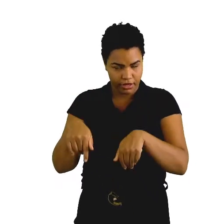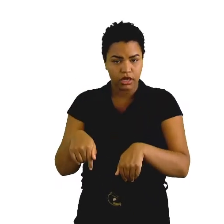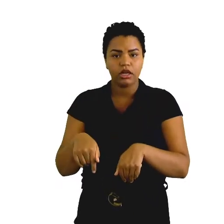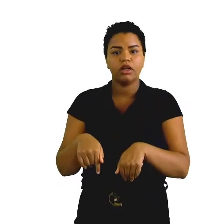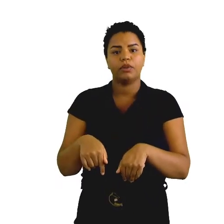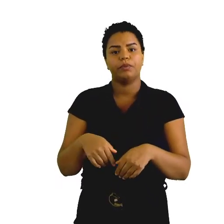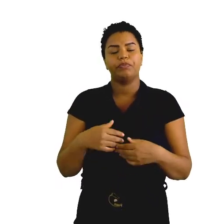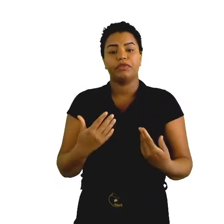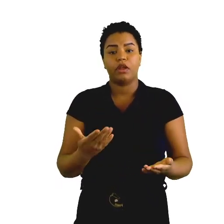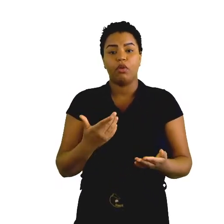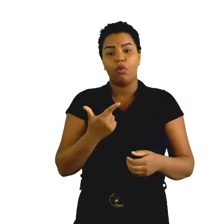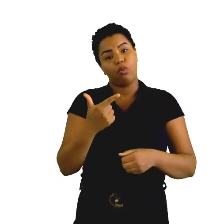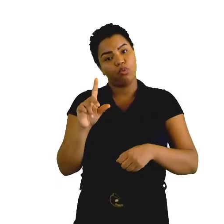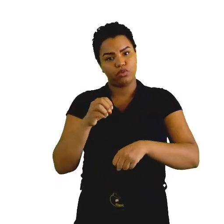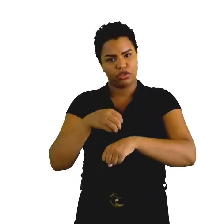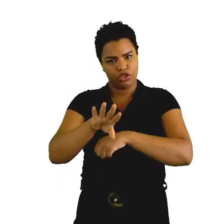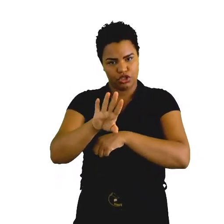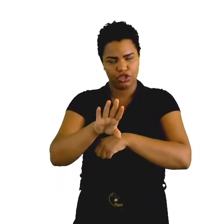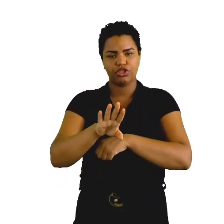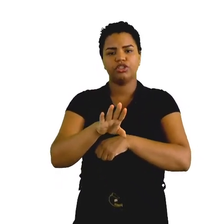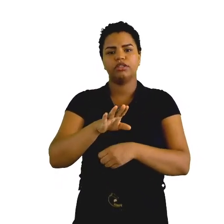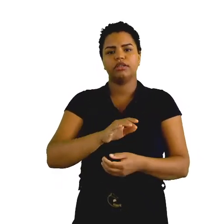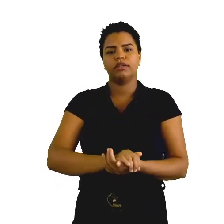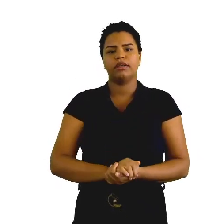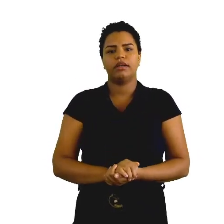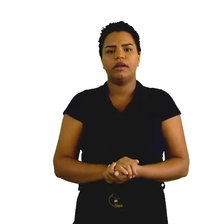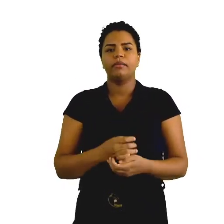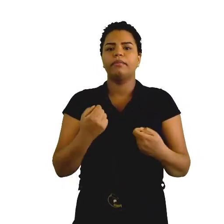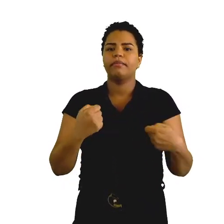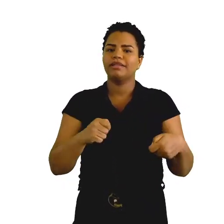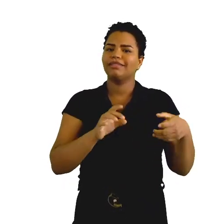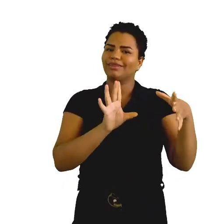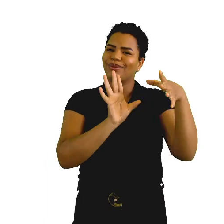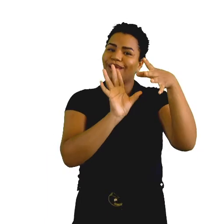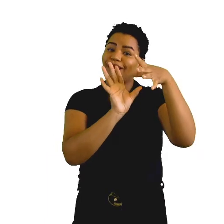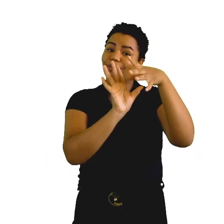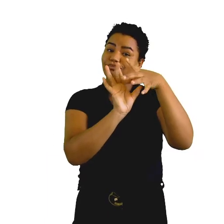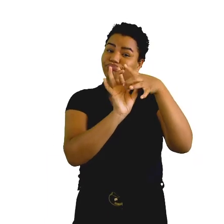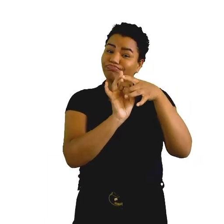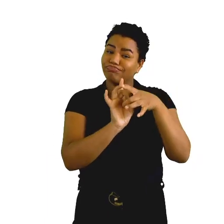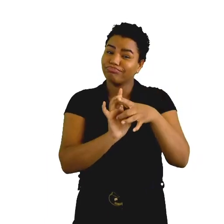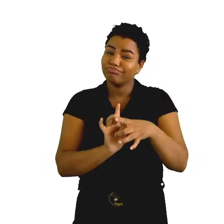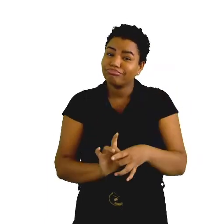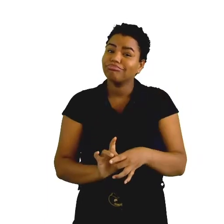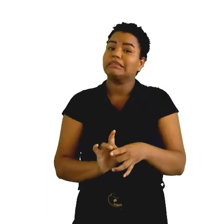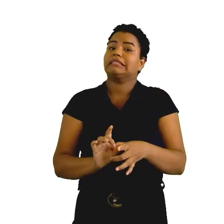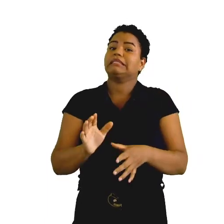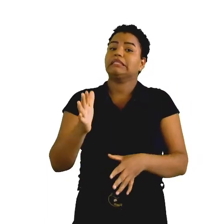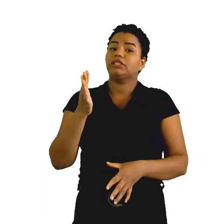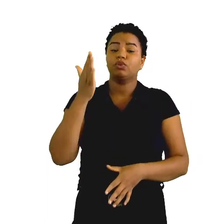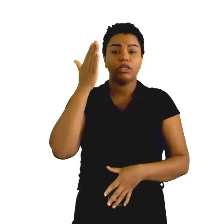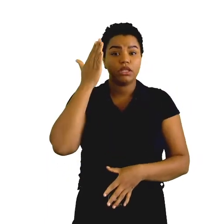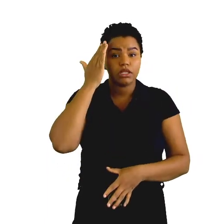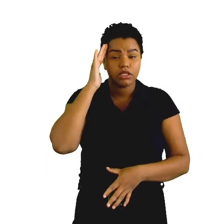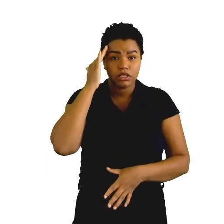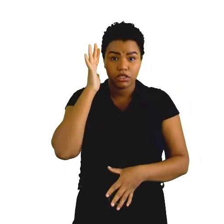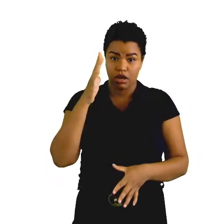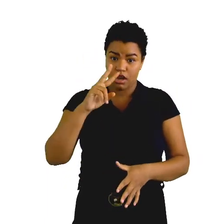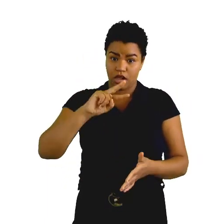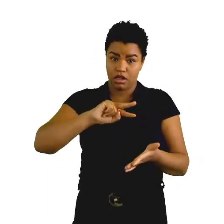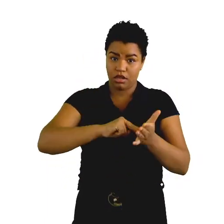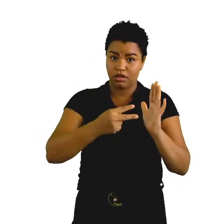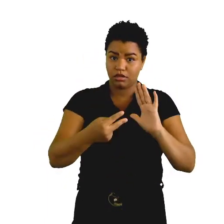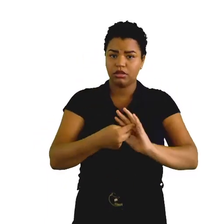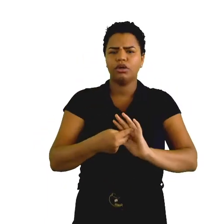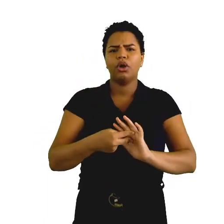temos aí, é que tem que ter uma coerência, um sentido, um significado. O que é essa coerência? Nós vamos